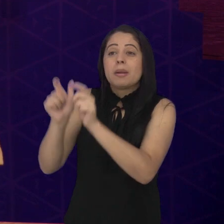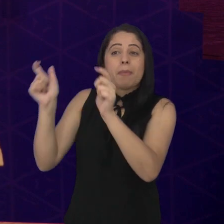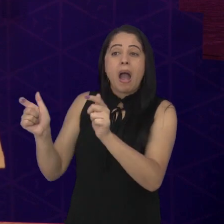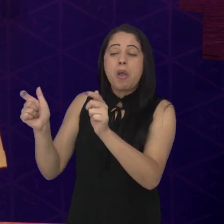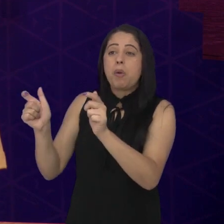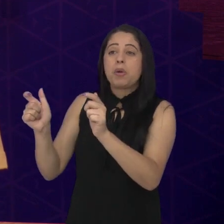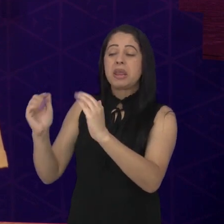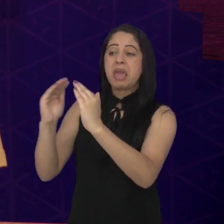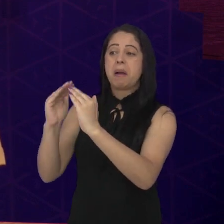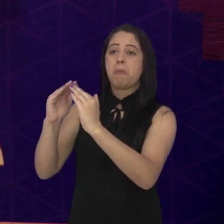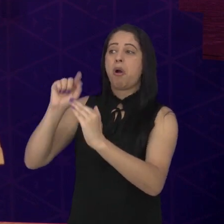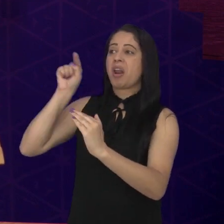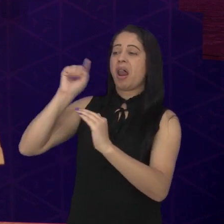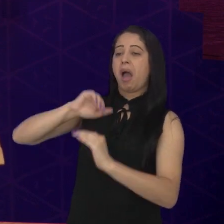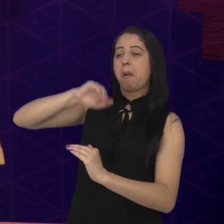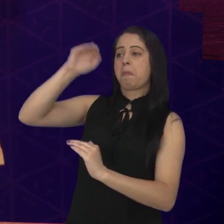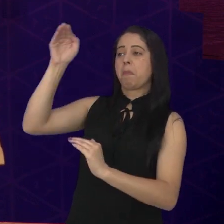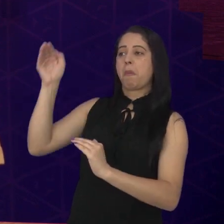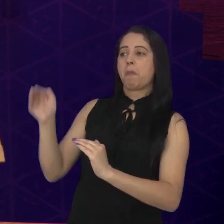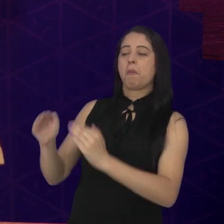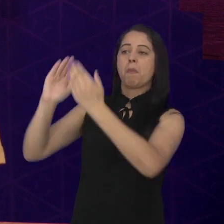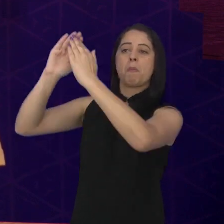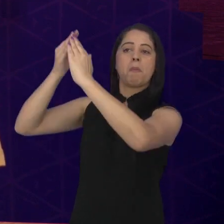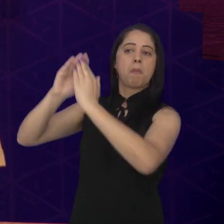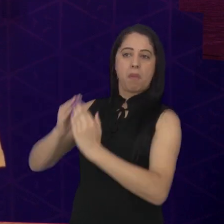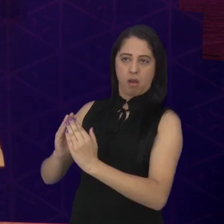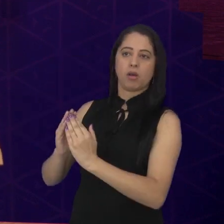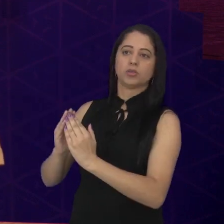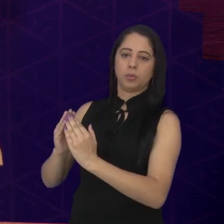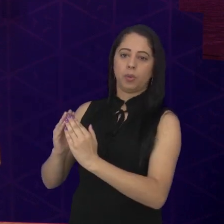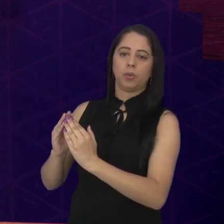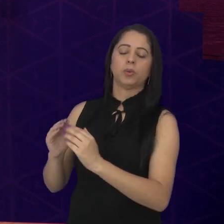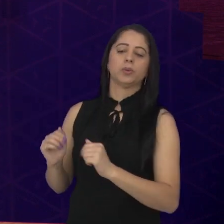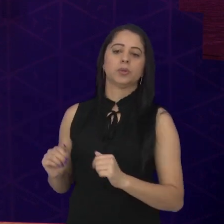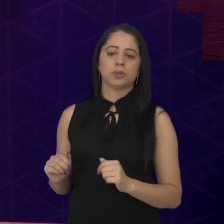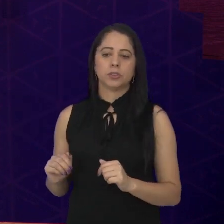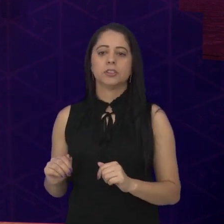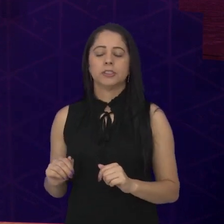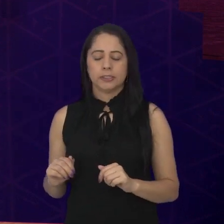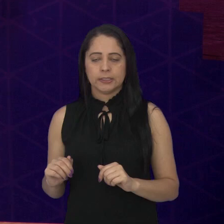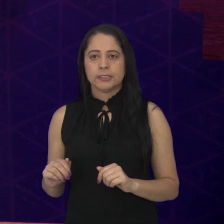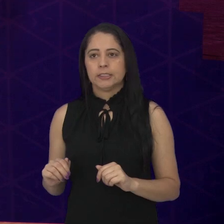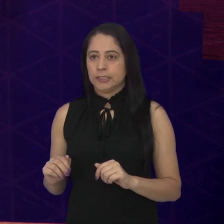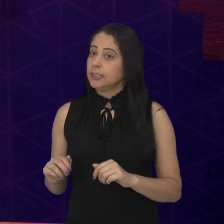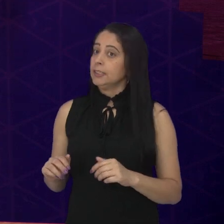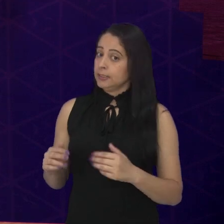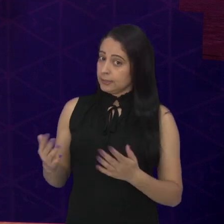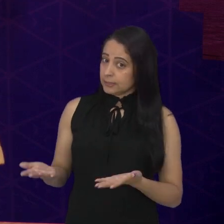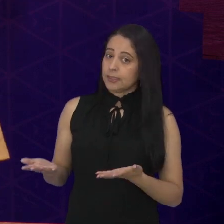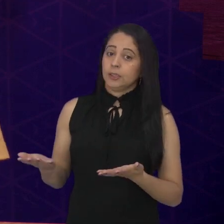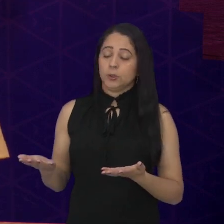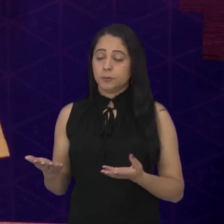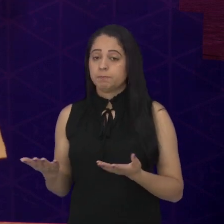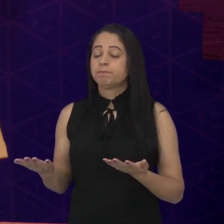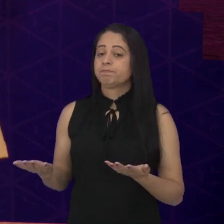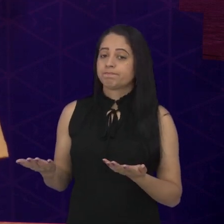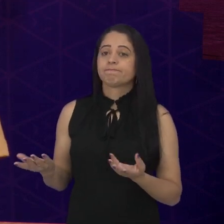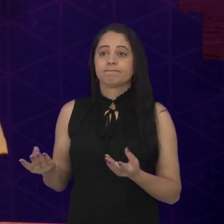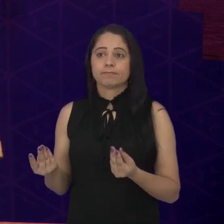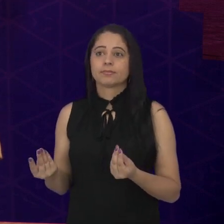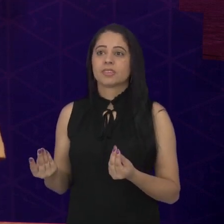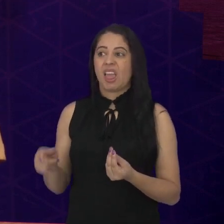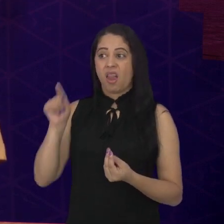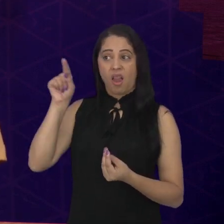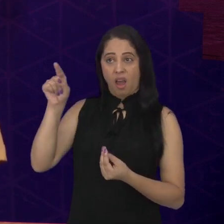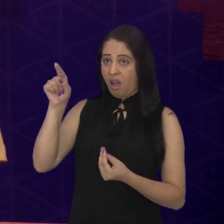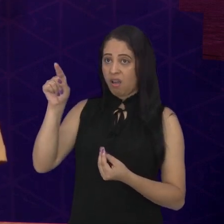que caracteriza a desigualdade, que caracteriza a população mais pobre, né? E